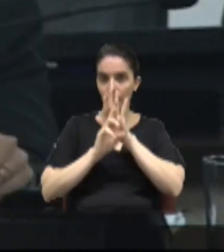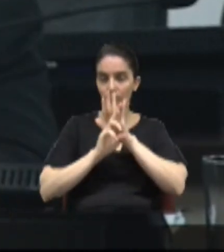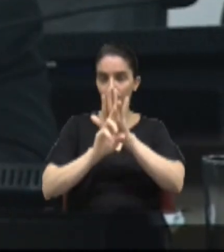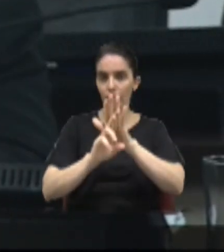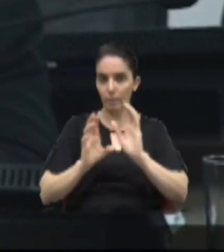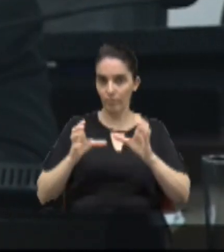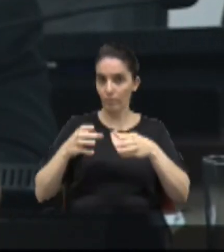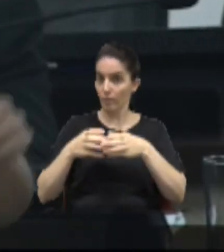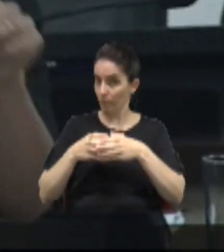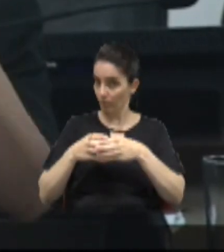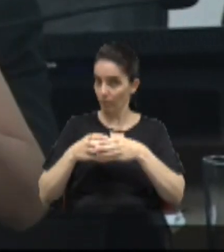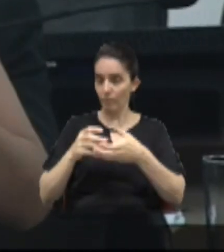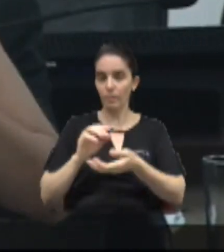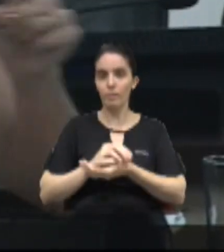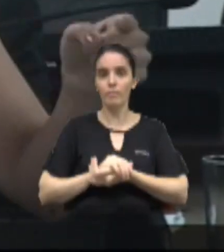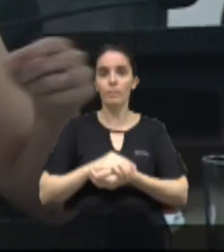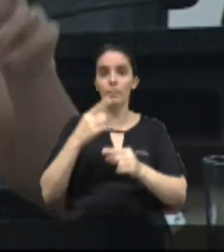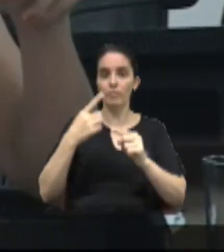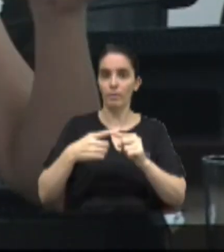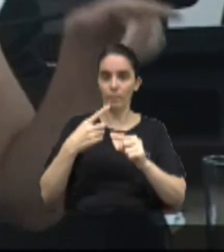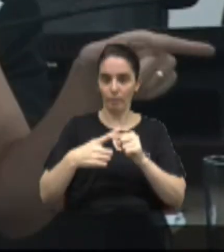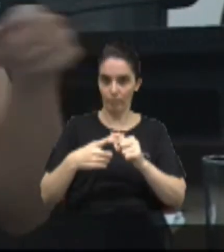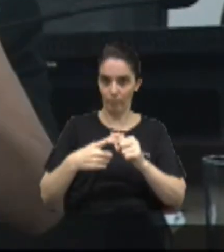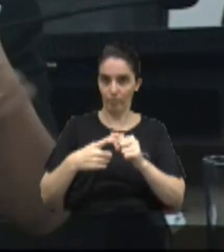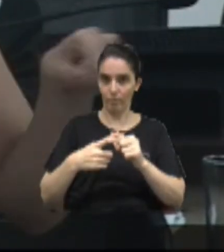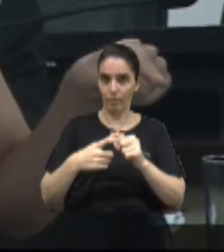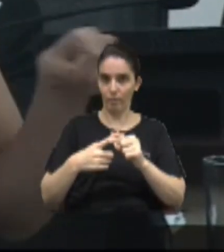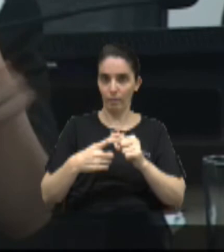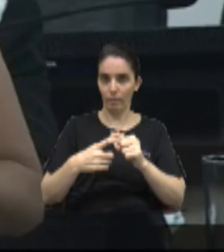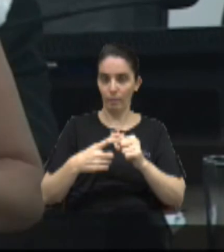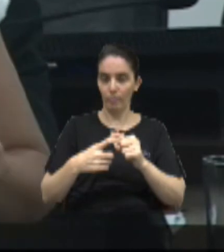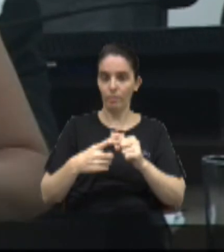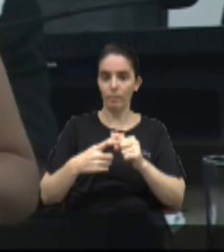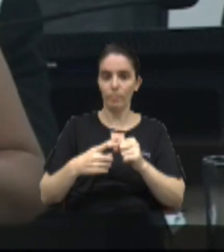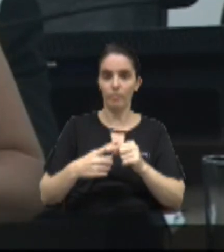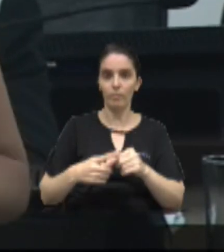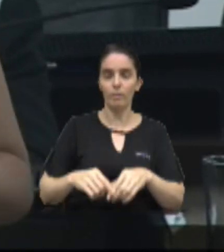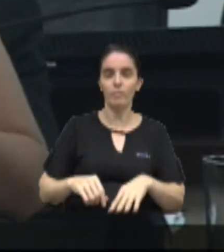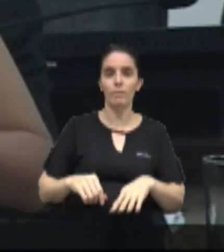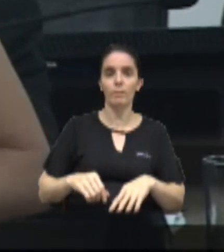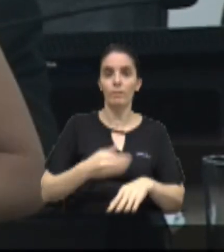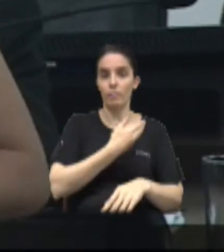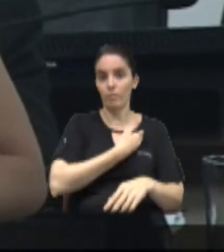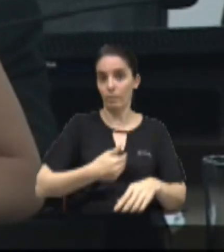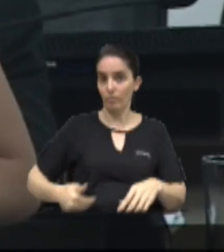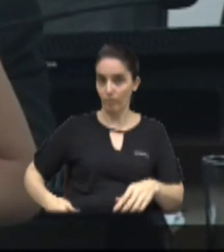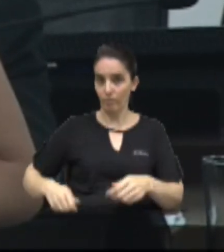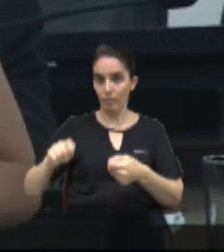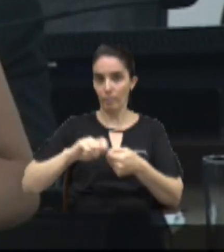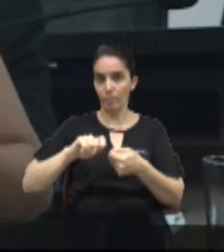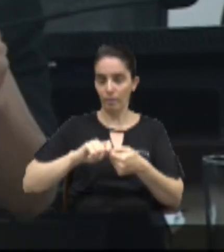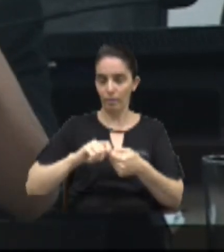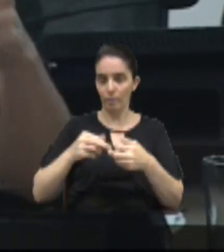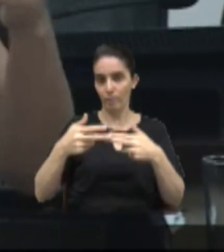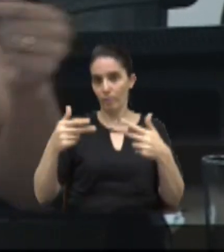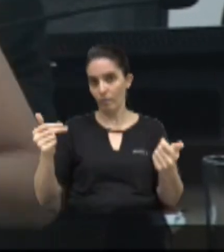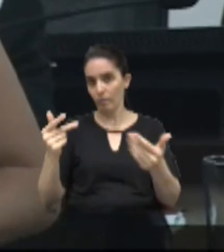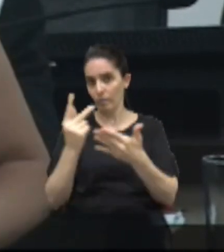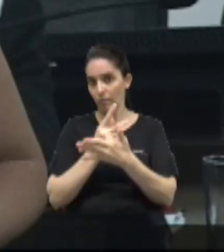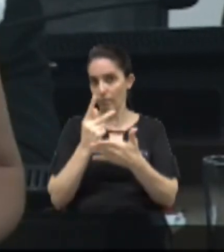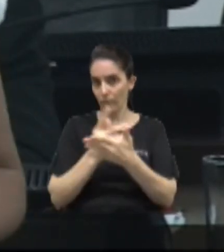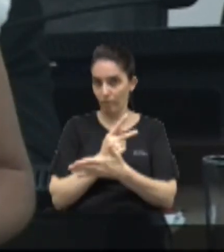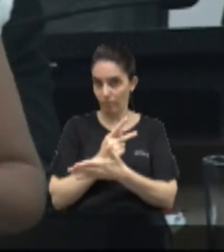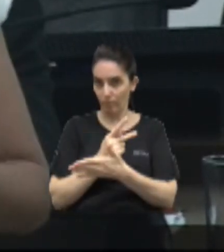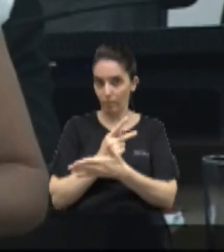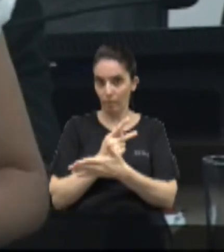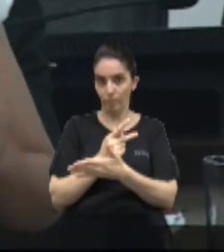na ocasião. Porque eu acho que na hora de, entre aspas, apanhar com relação às medidas do governo, que nem sempre são populares, os parlamentares